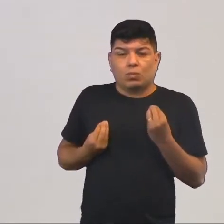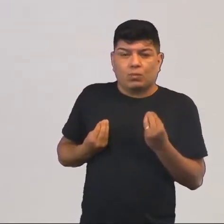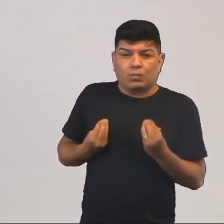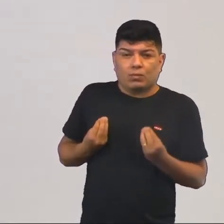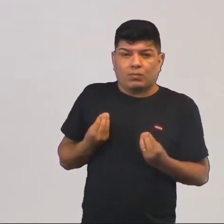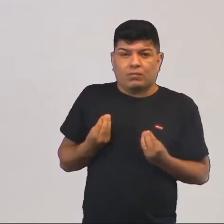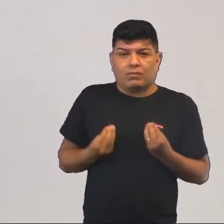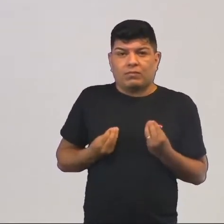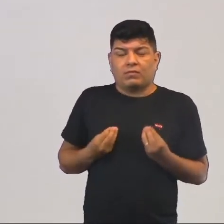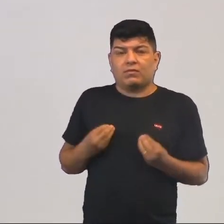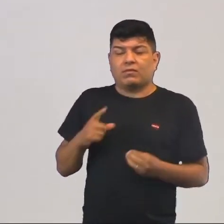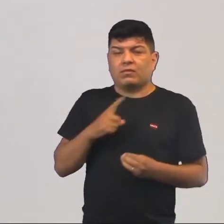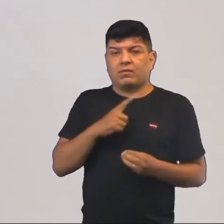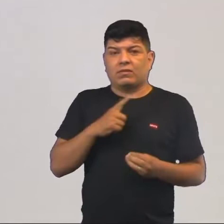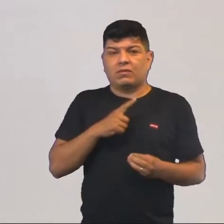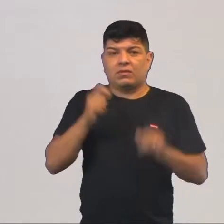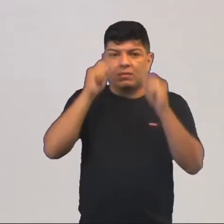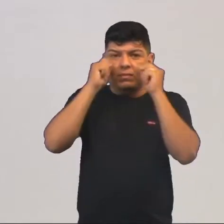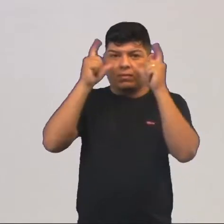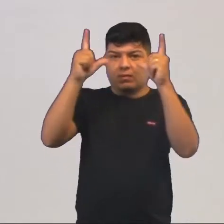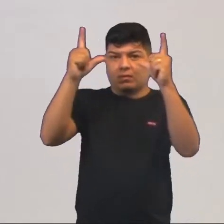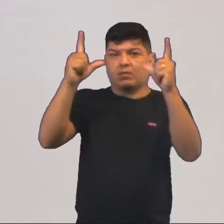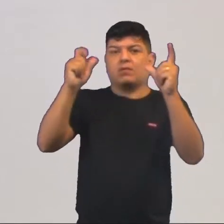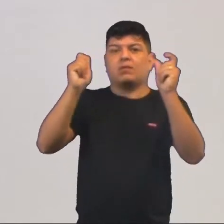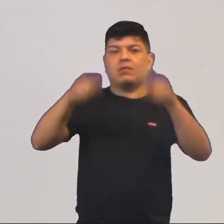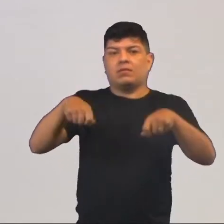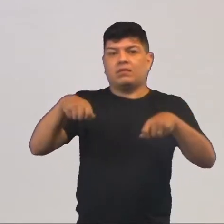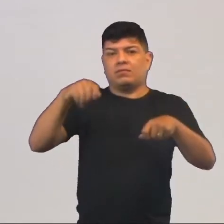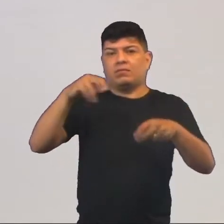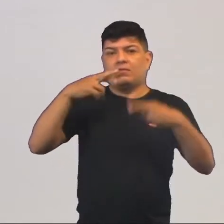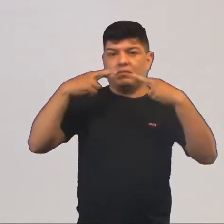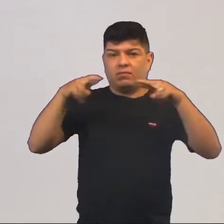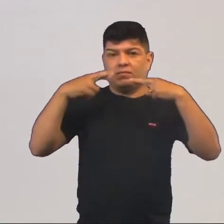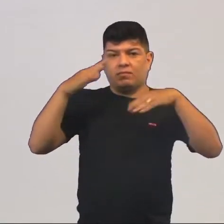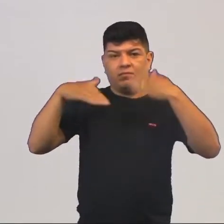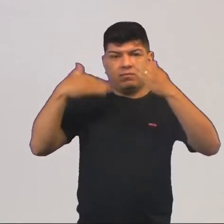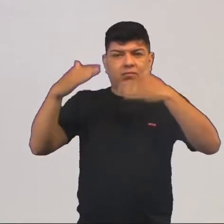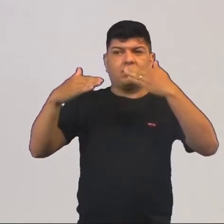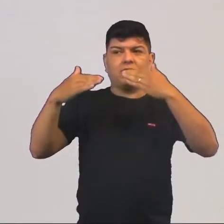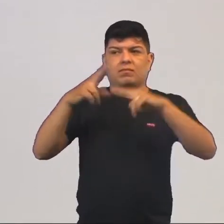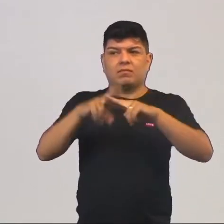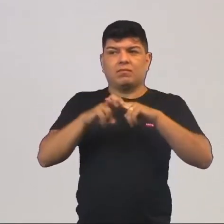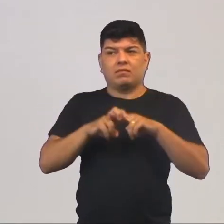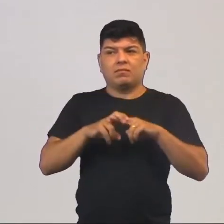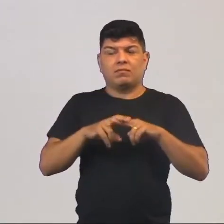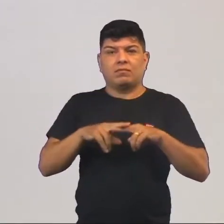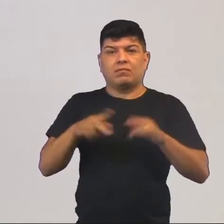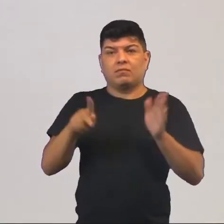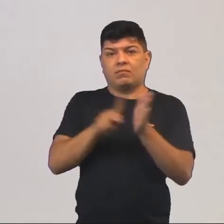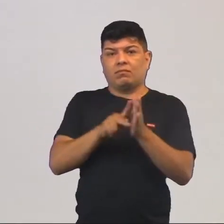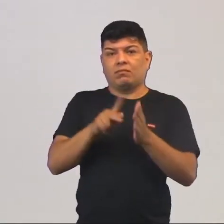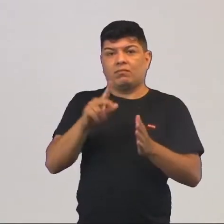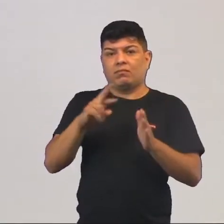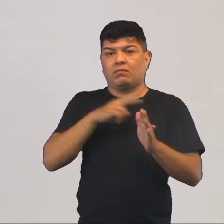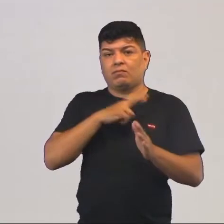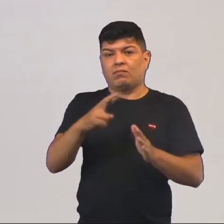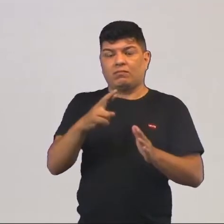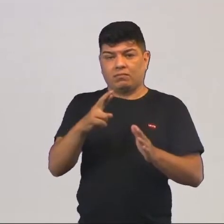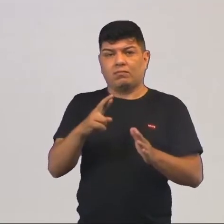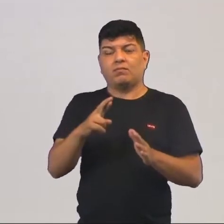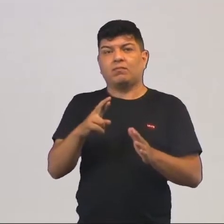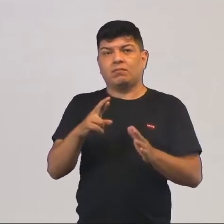maneira da gente ter a nossa lucidez, a nossa capacidade crítica desenvolvida. E não ela mesma, a religião, se